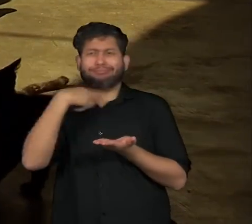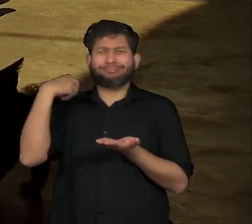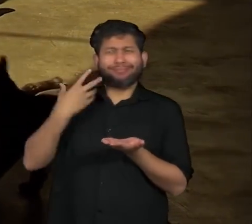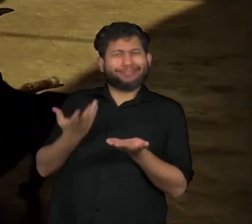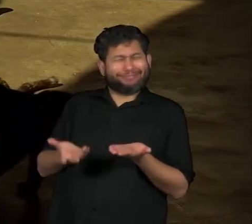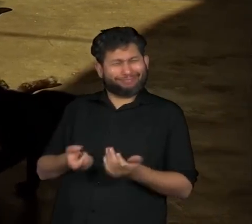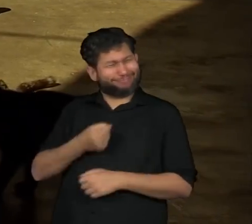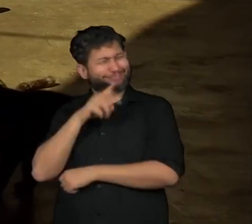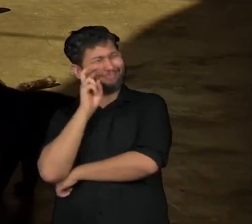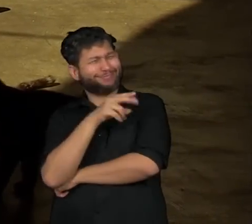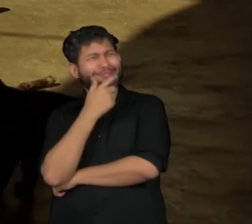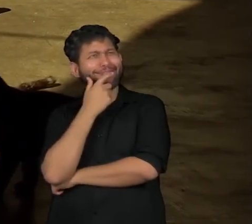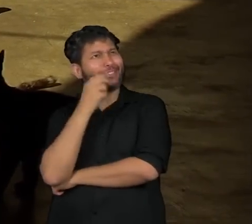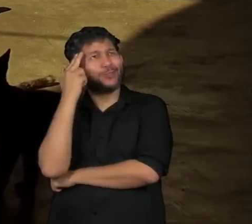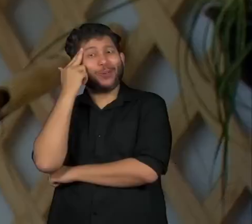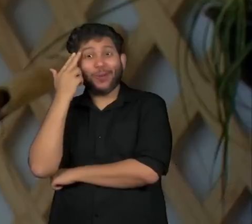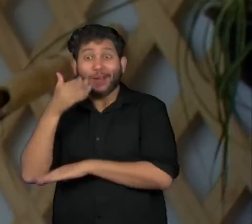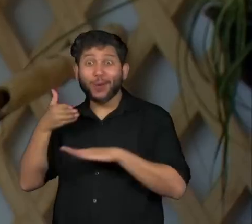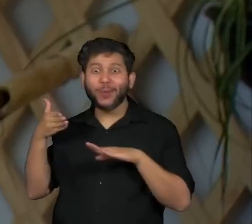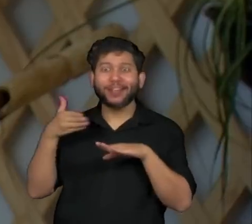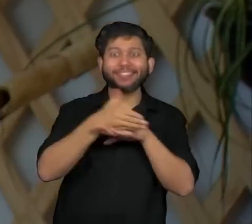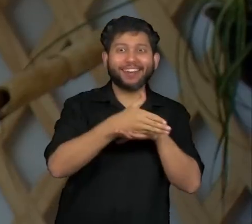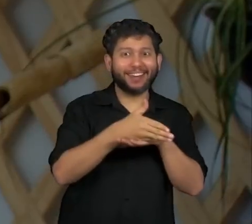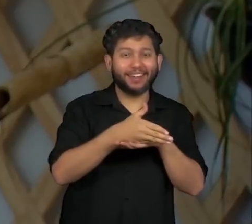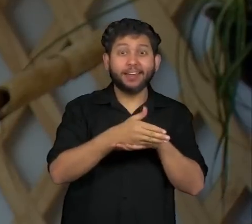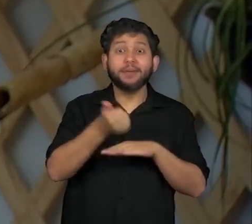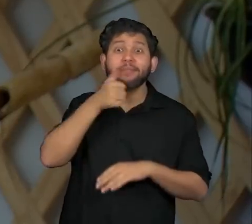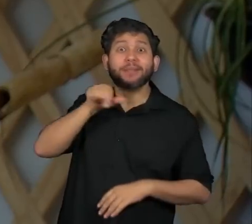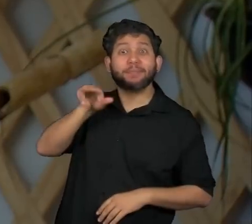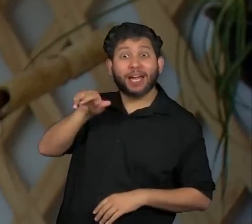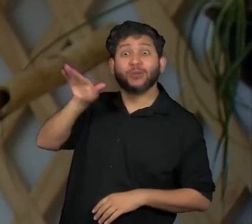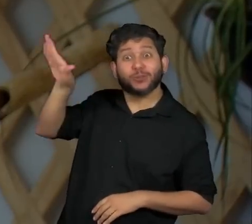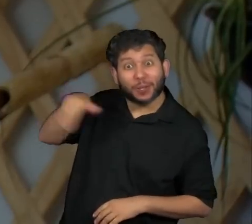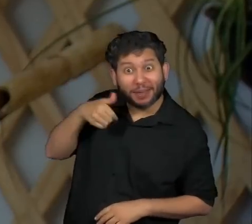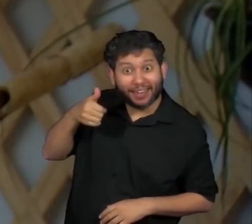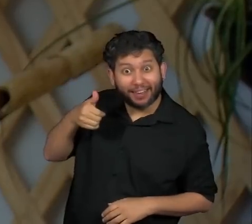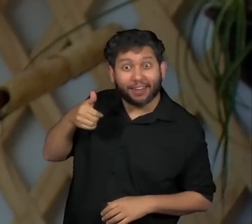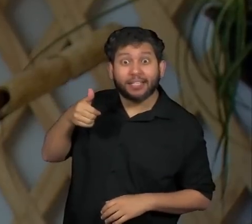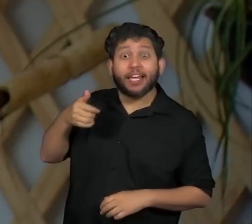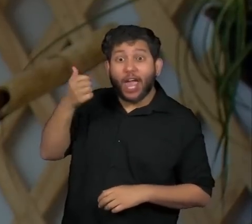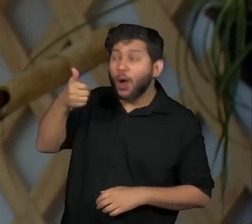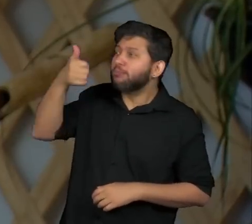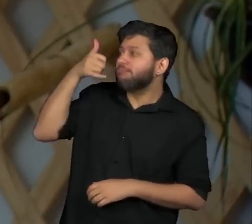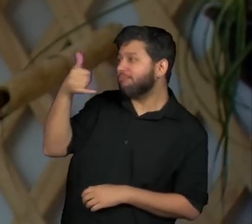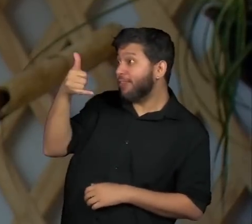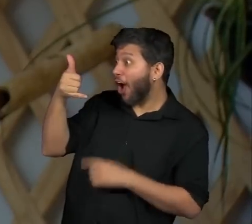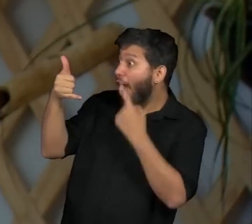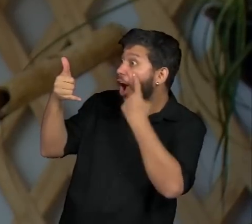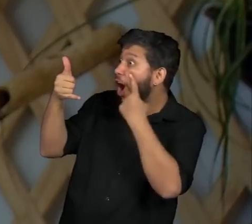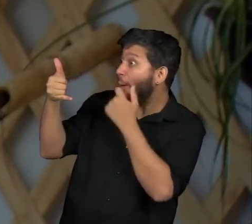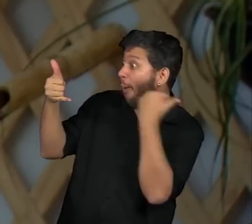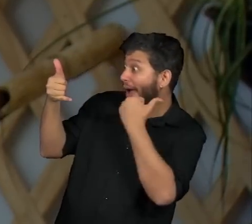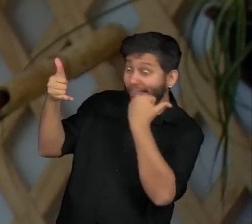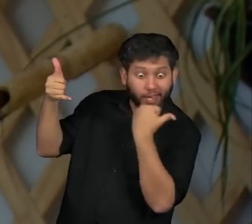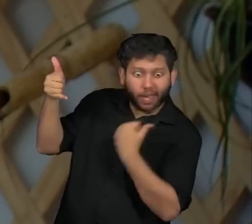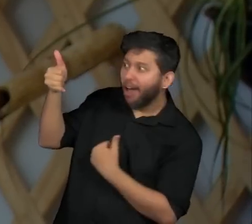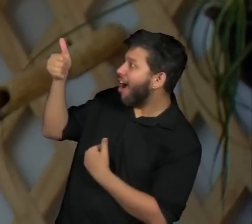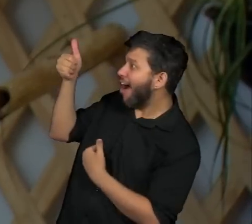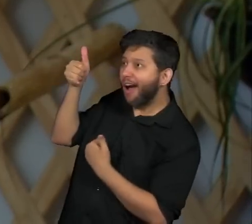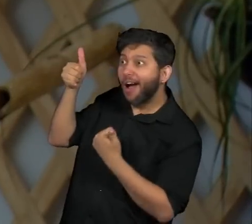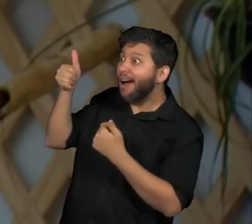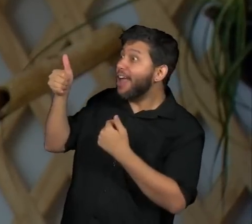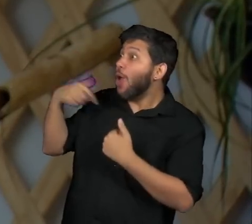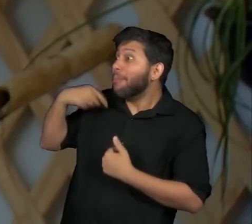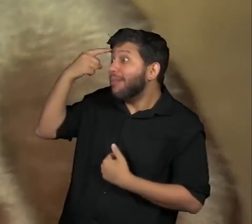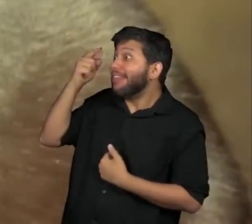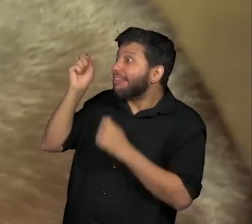A primeira coisa que eu fiz quando eu pisei lá, falei, vou chamar minha irmã. Aí fiz um FaceTime com ela, abri a câmera, a primeira coisa que eu falei foi, acabei de encontrar o